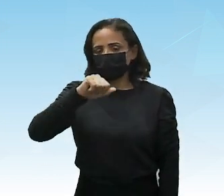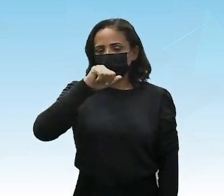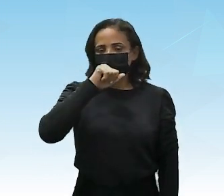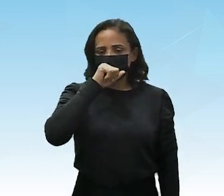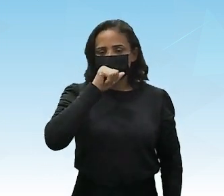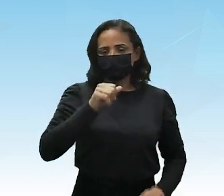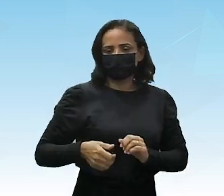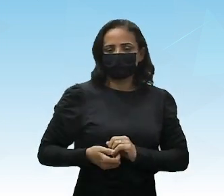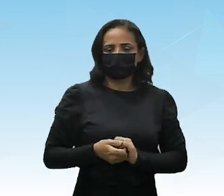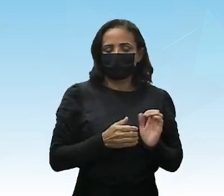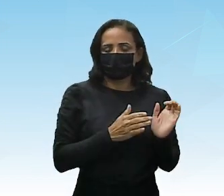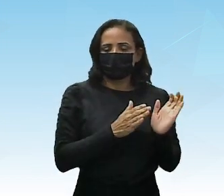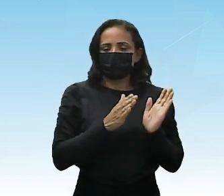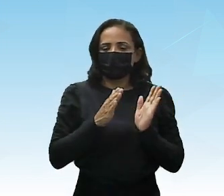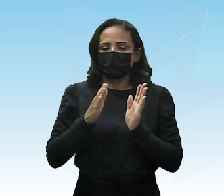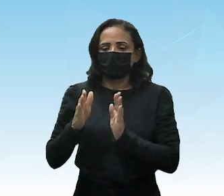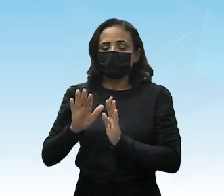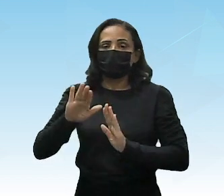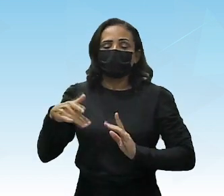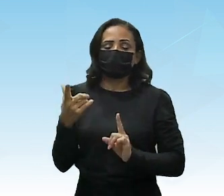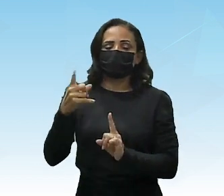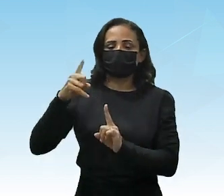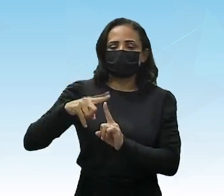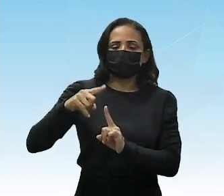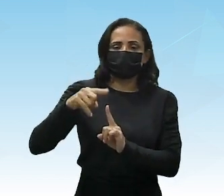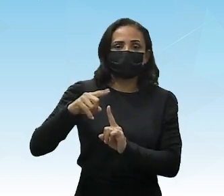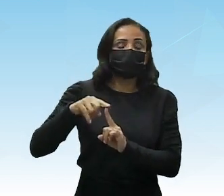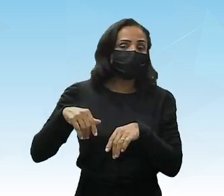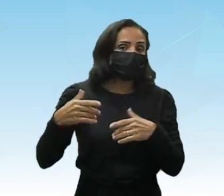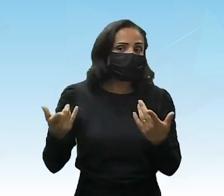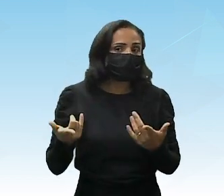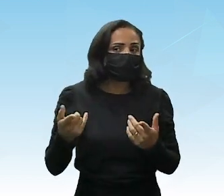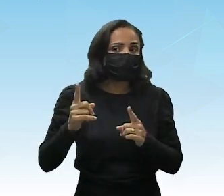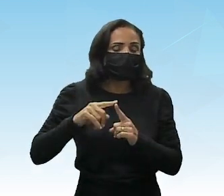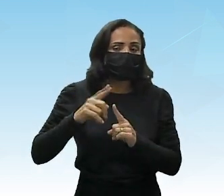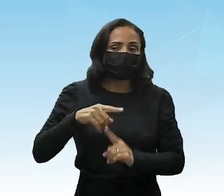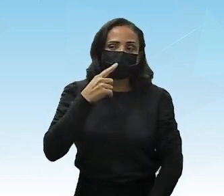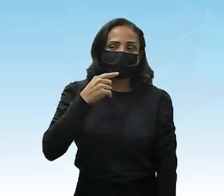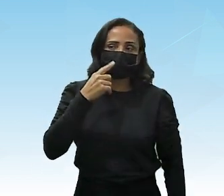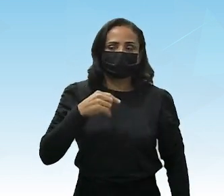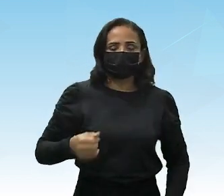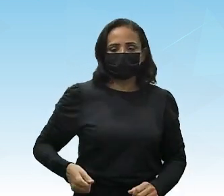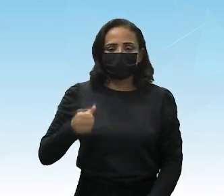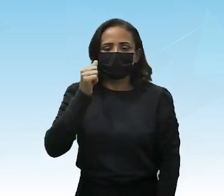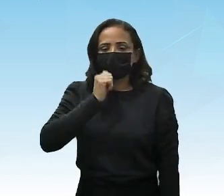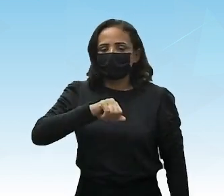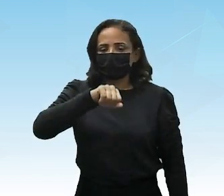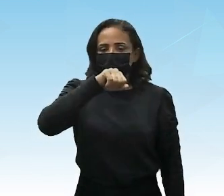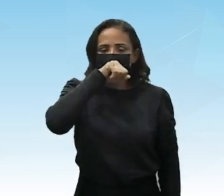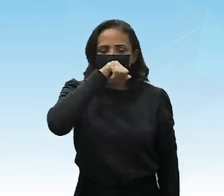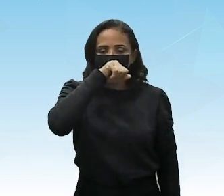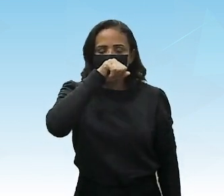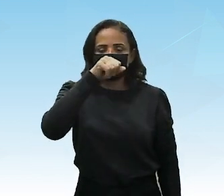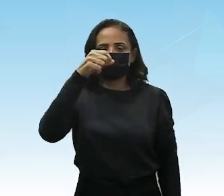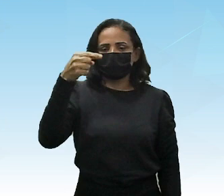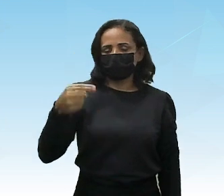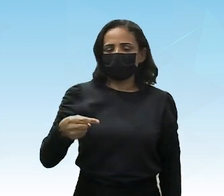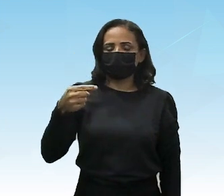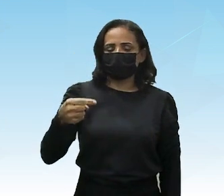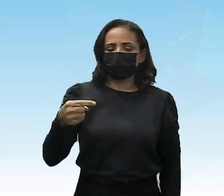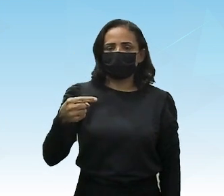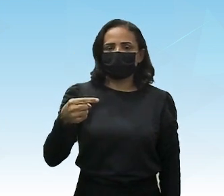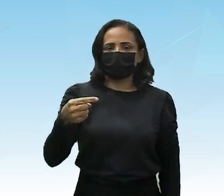mãe. Aí, qual é o tipo de sangue da mãe? A mãe, ela é positiva. Desculpa, a mãe é